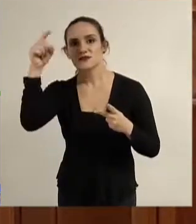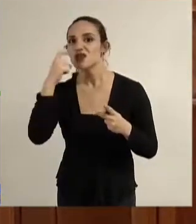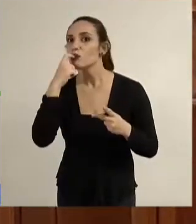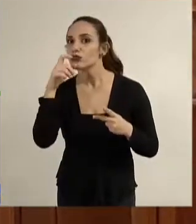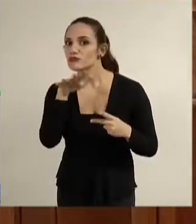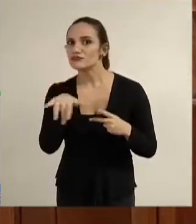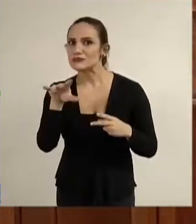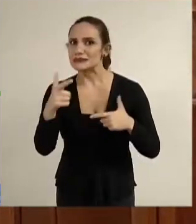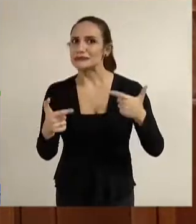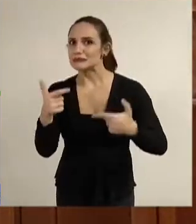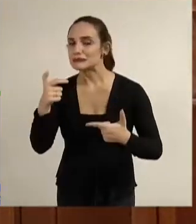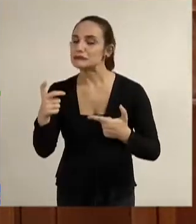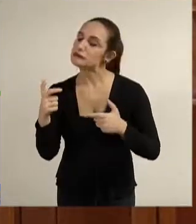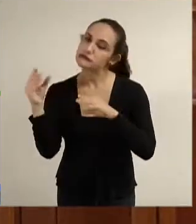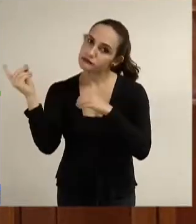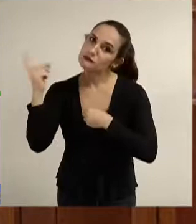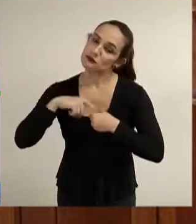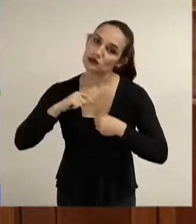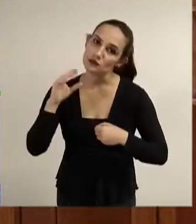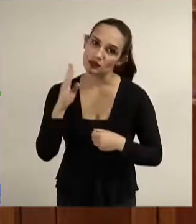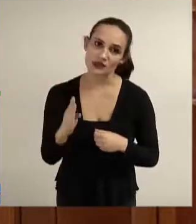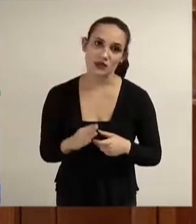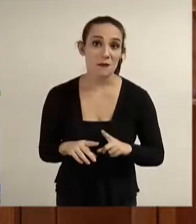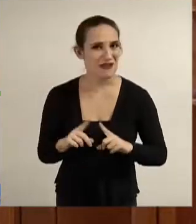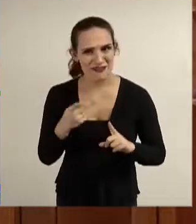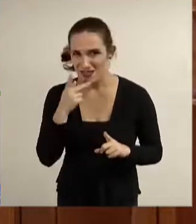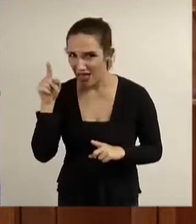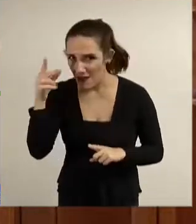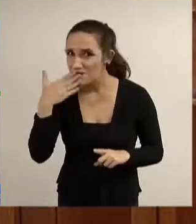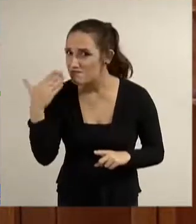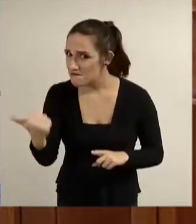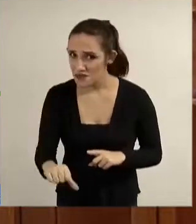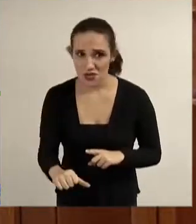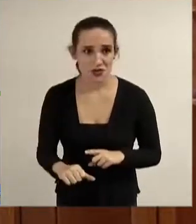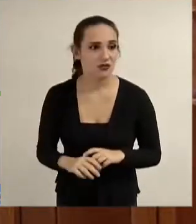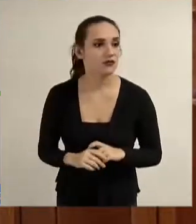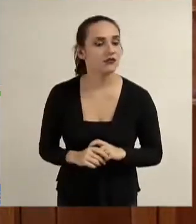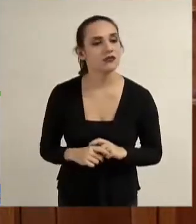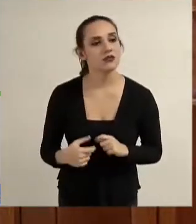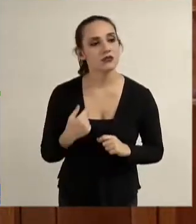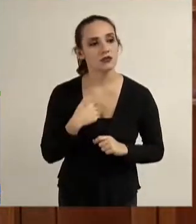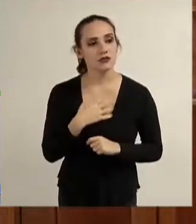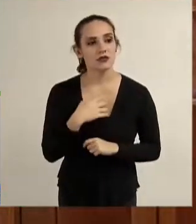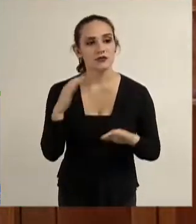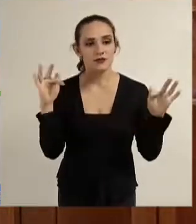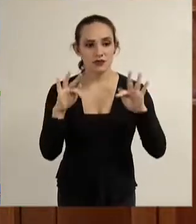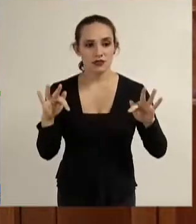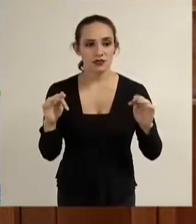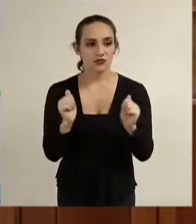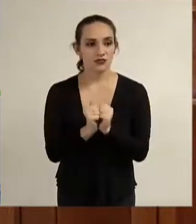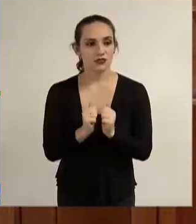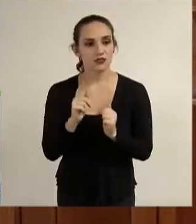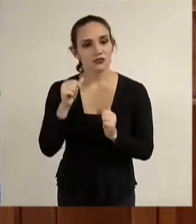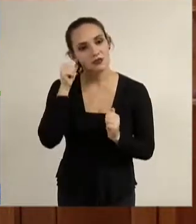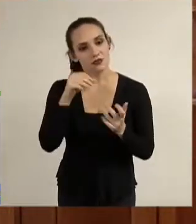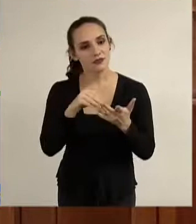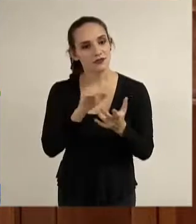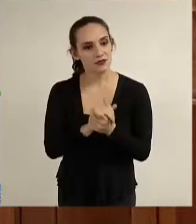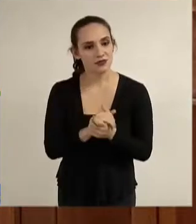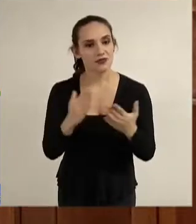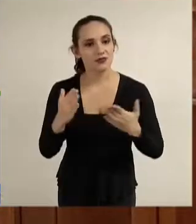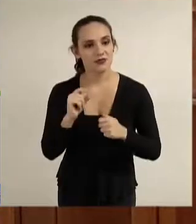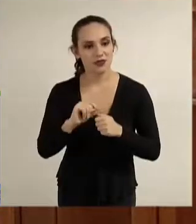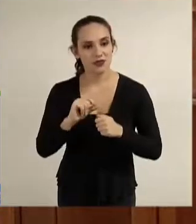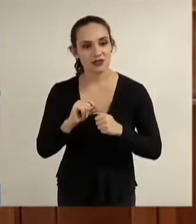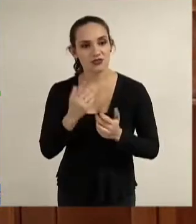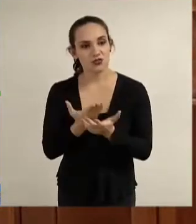da divisa, da fronteira. Hoje aqui, fico feliz porque está perto da gente, casou, me deu um neto e faz